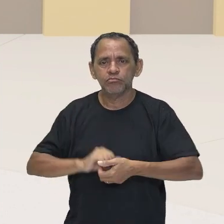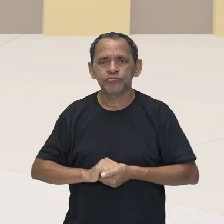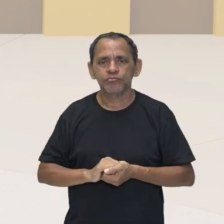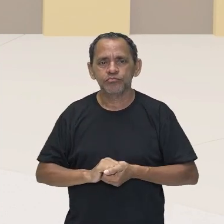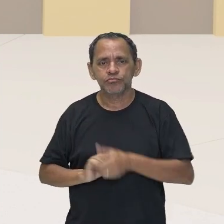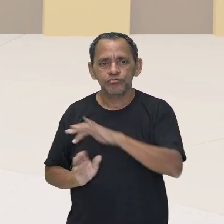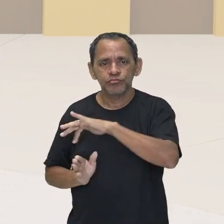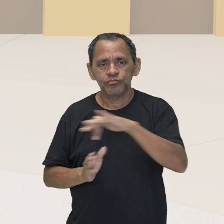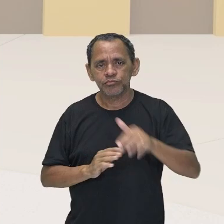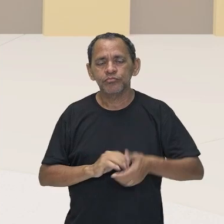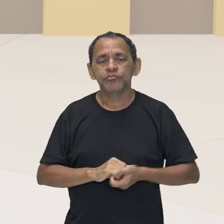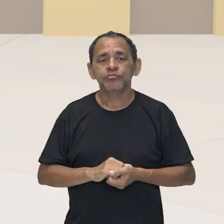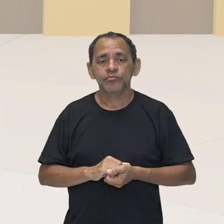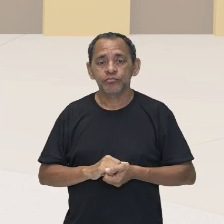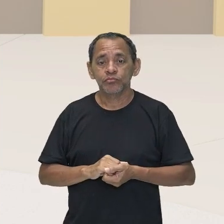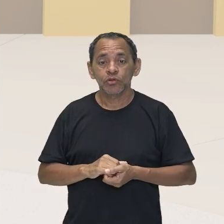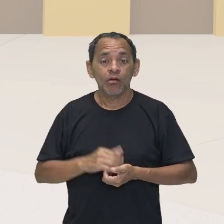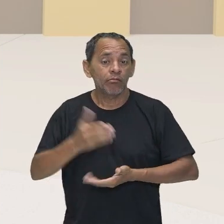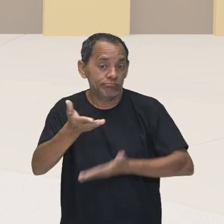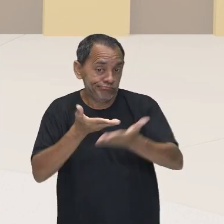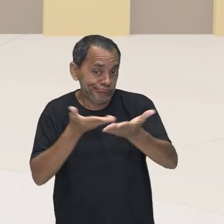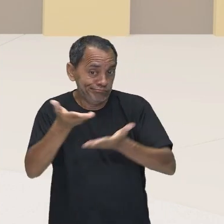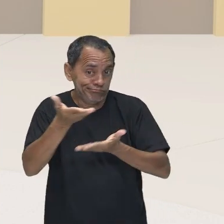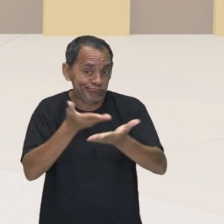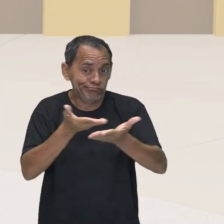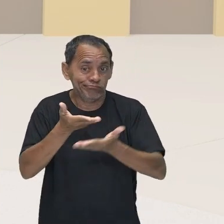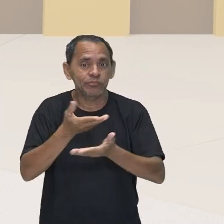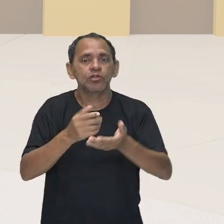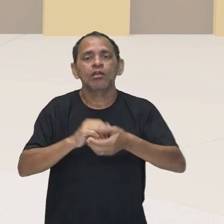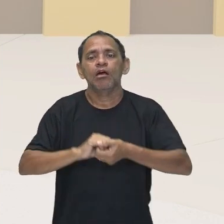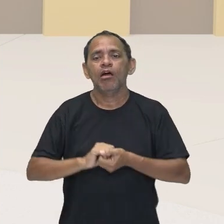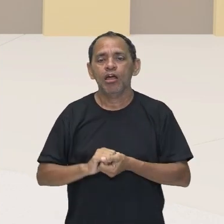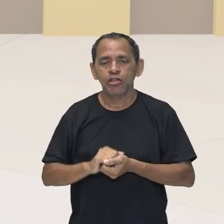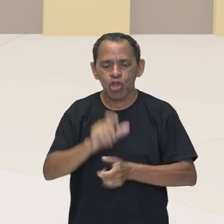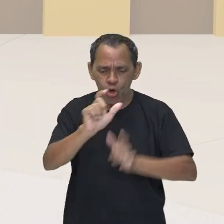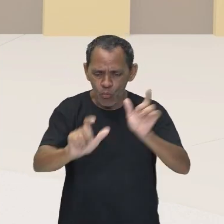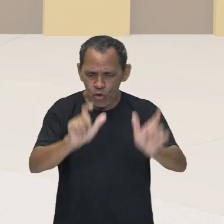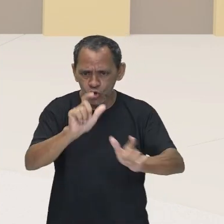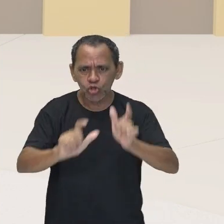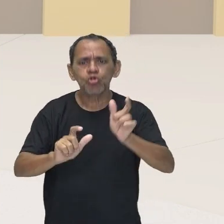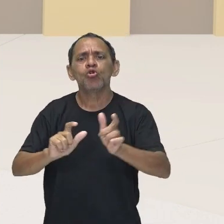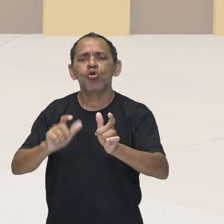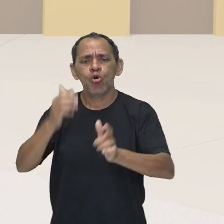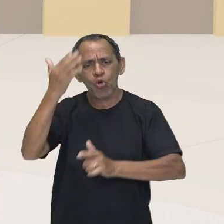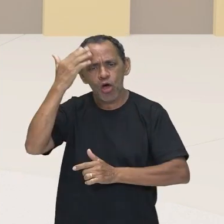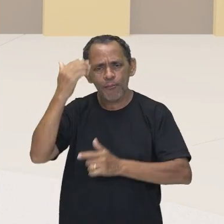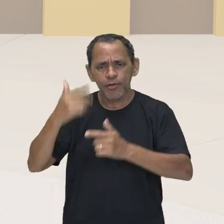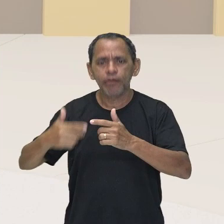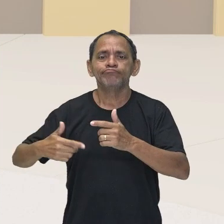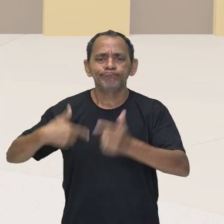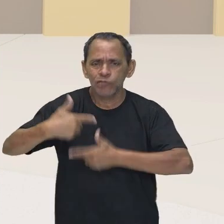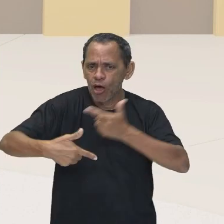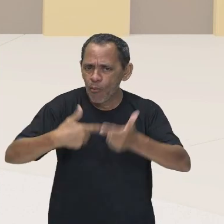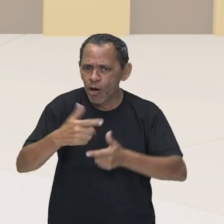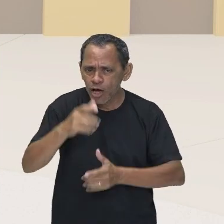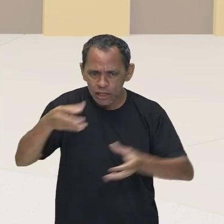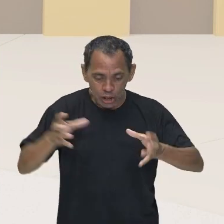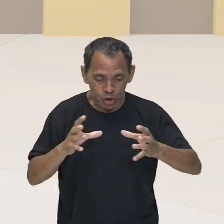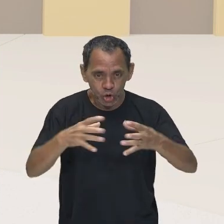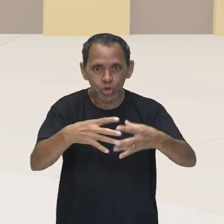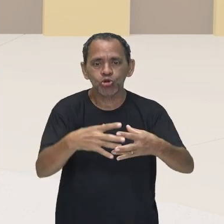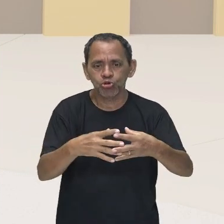com os outros, ela envolve saber trabalhar com pessoas de perfis distintos,